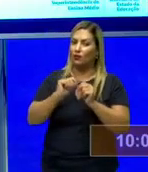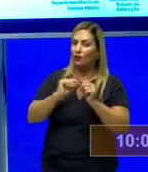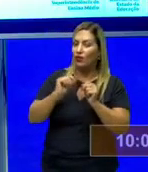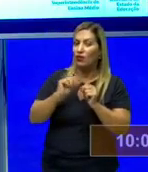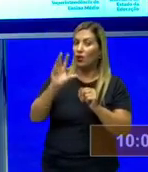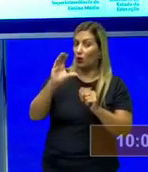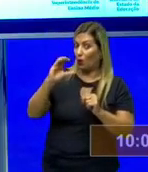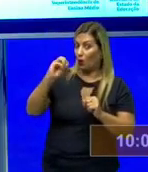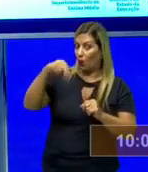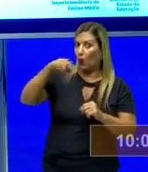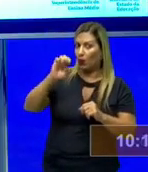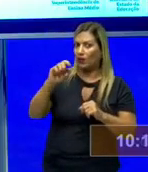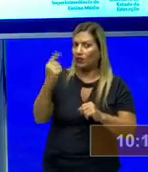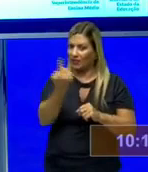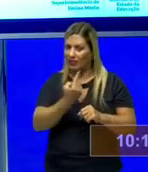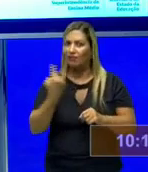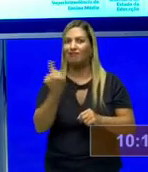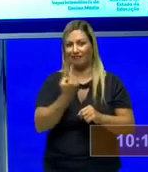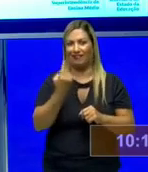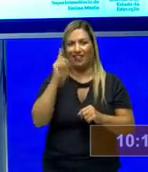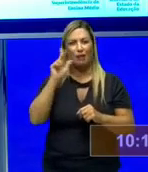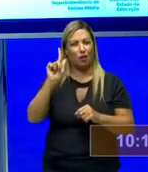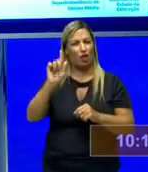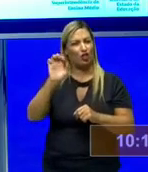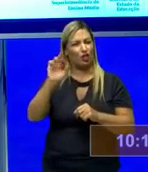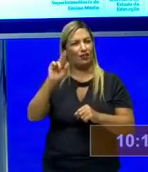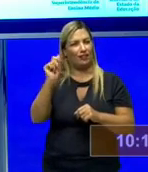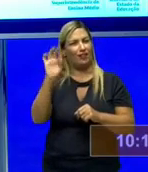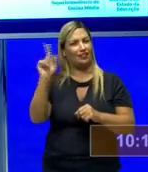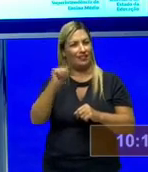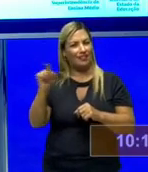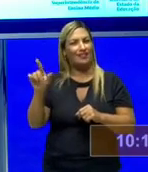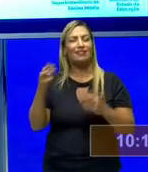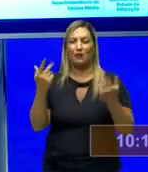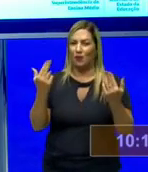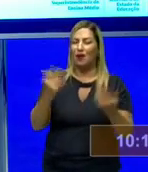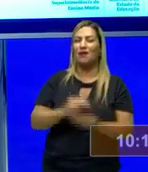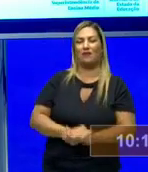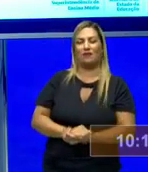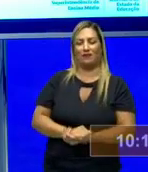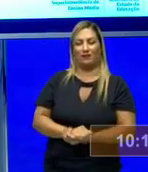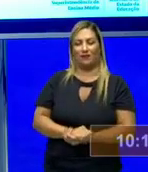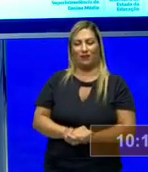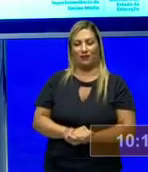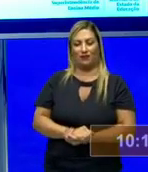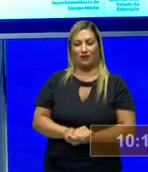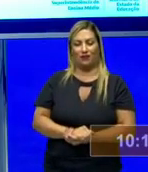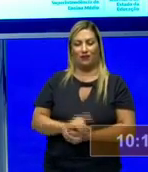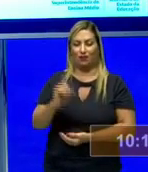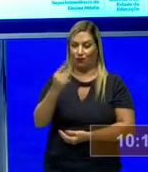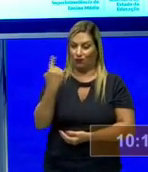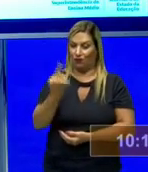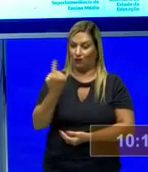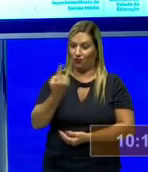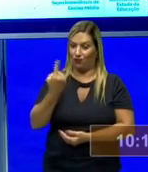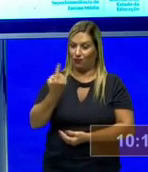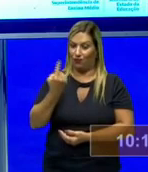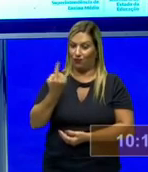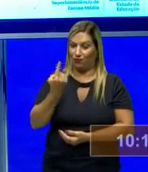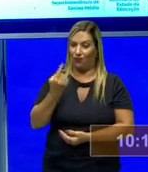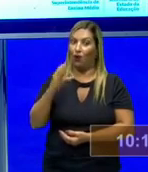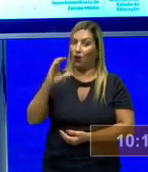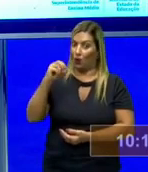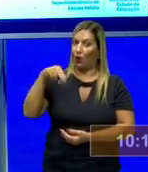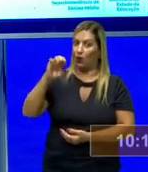vai virar o cone lembra-la da geratriz Então é isso declaro aqui ó é a geratriz começar a girar e vai